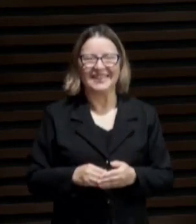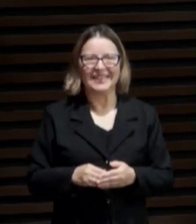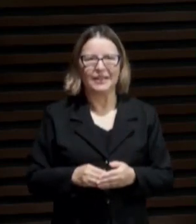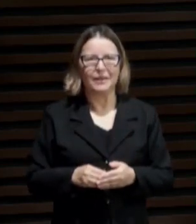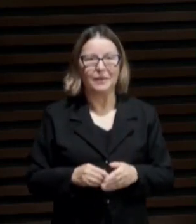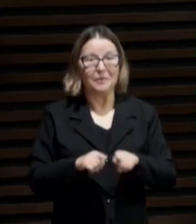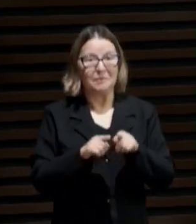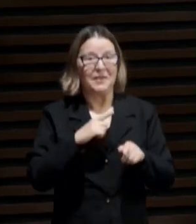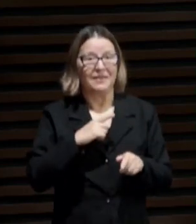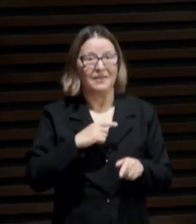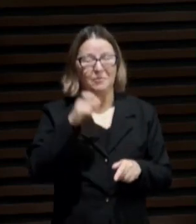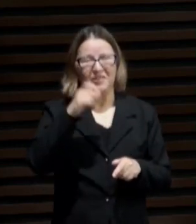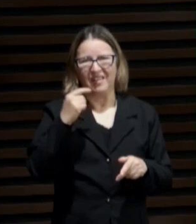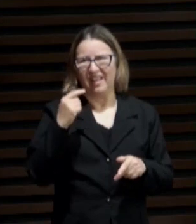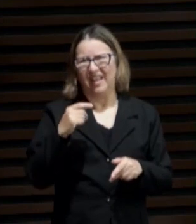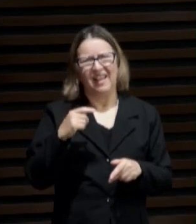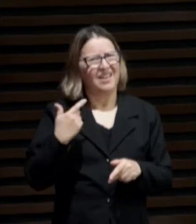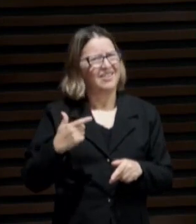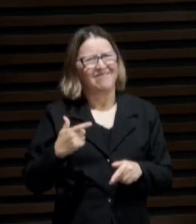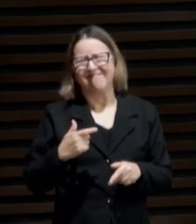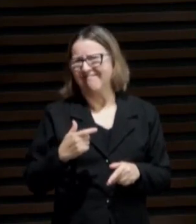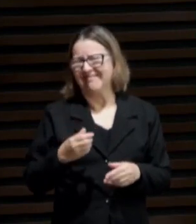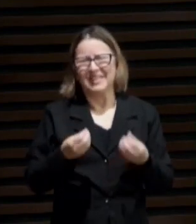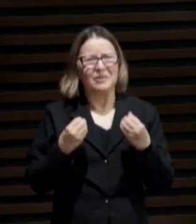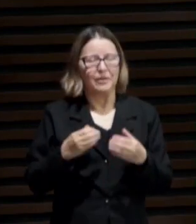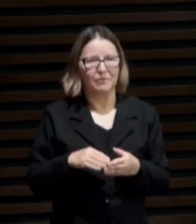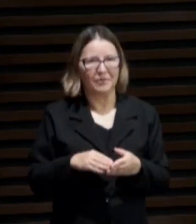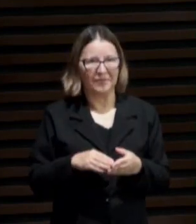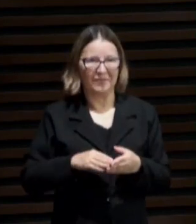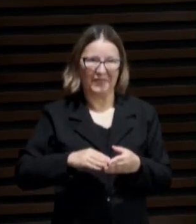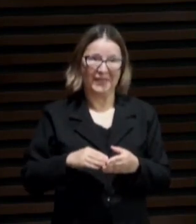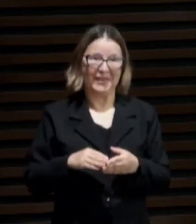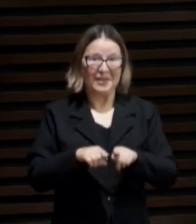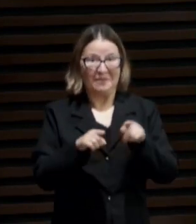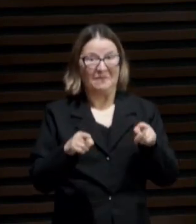da vontade de Deus, o filho vai vir. E quando vem, vem logo de 2.